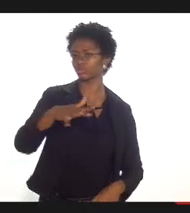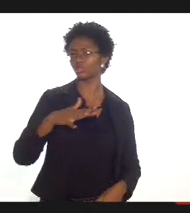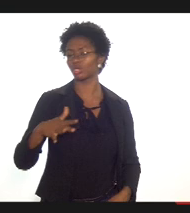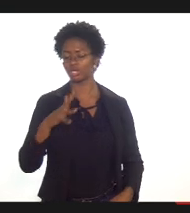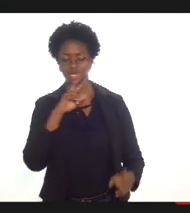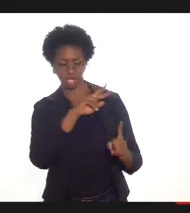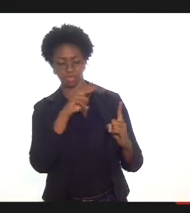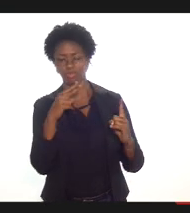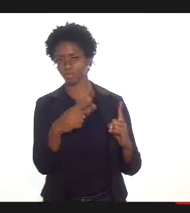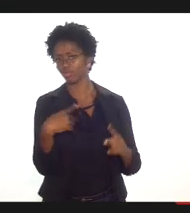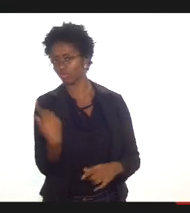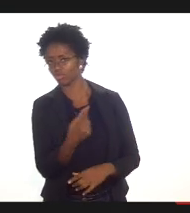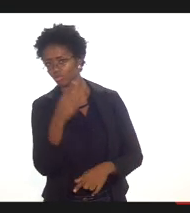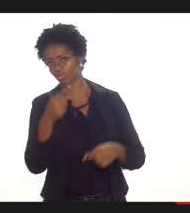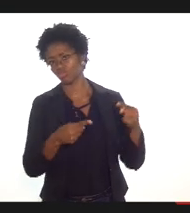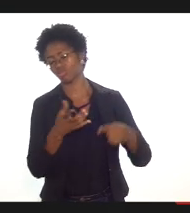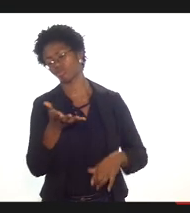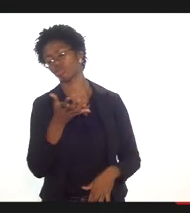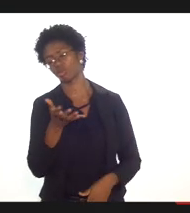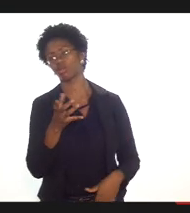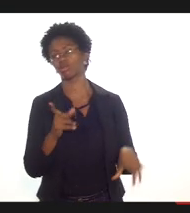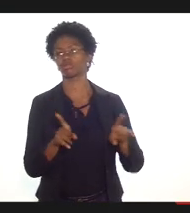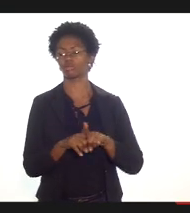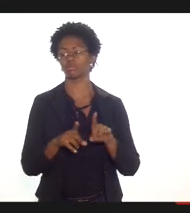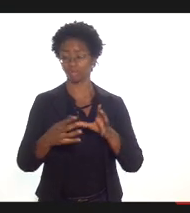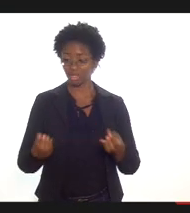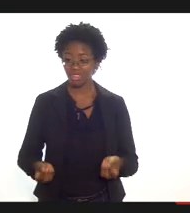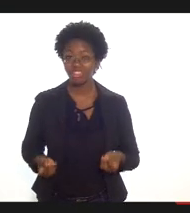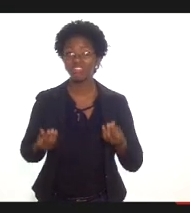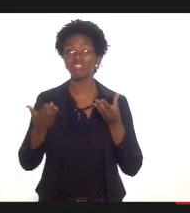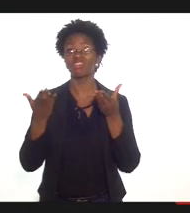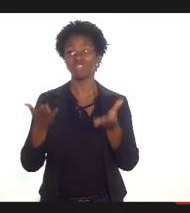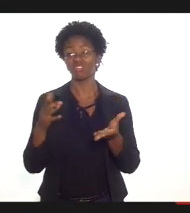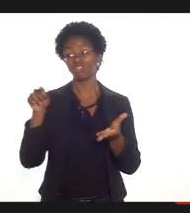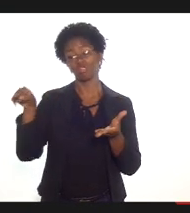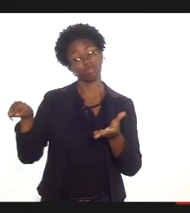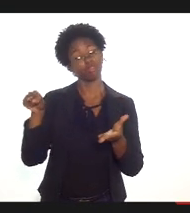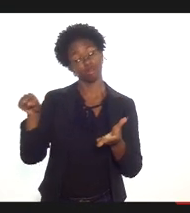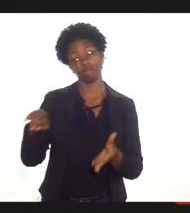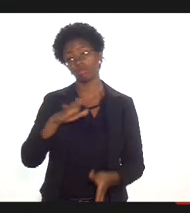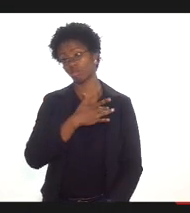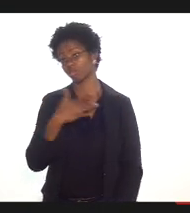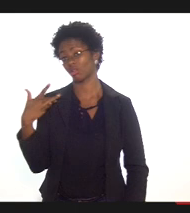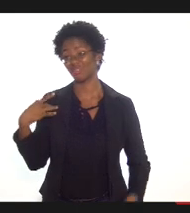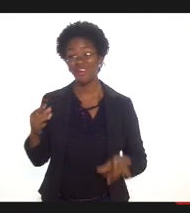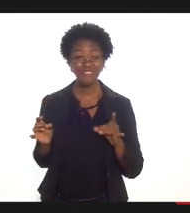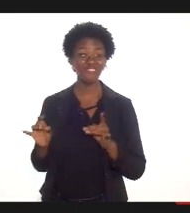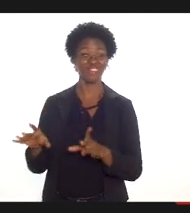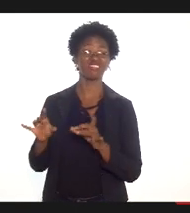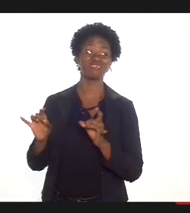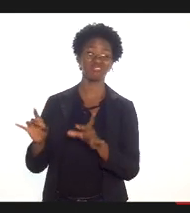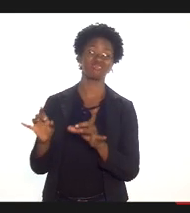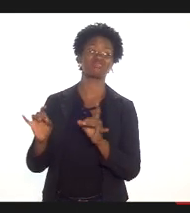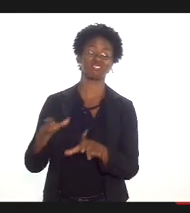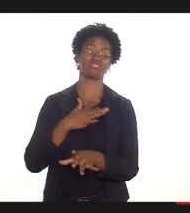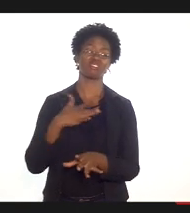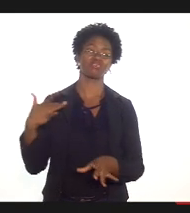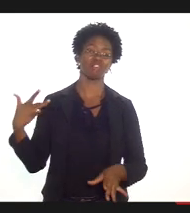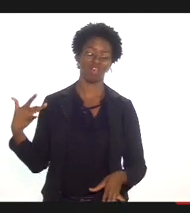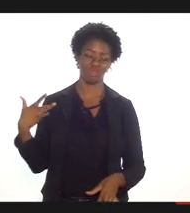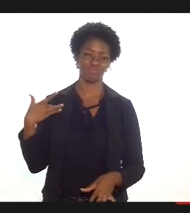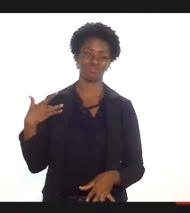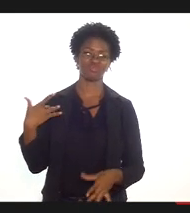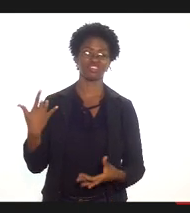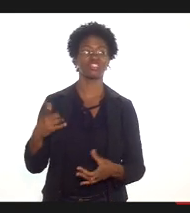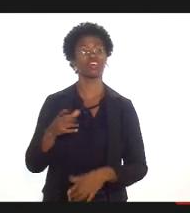ponto de vista que a gente quer discutir, que é a entrega dessa rede, que é a privatização dessa rede, que é a falência